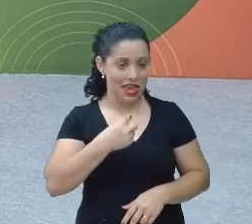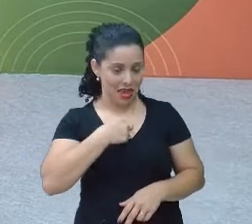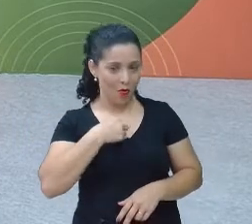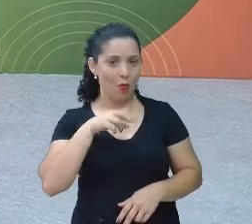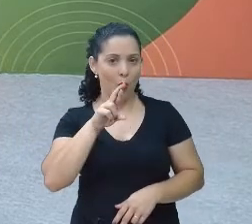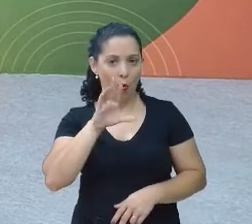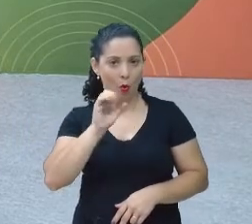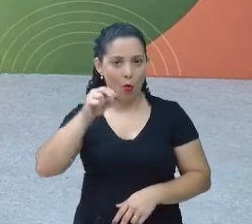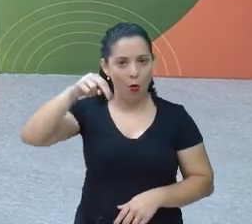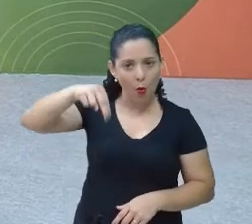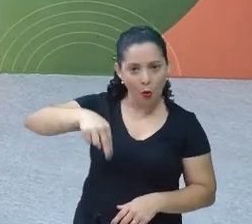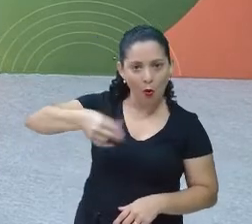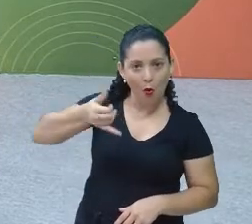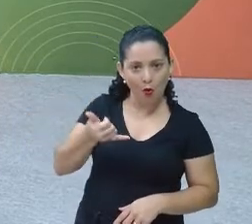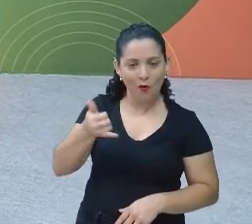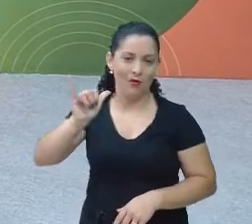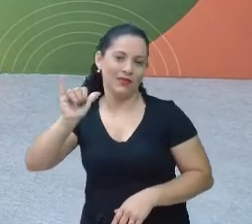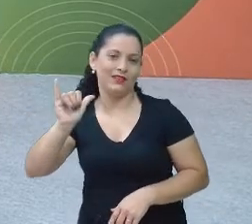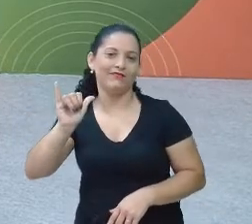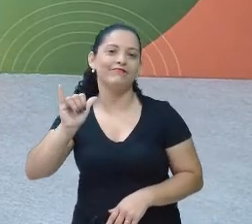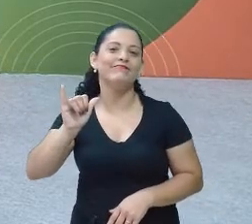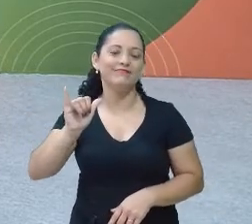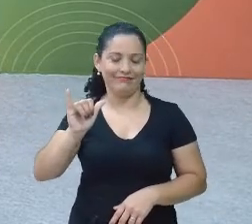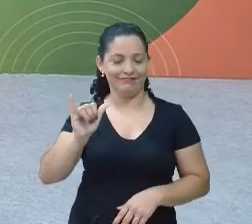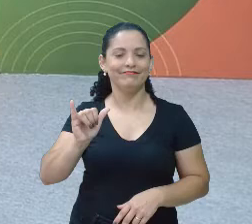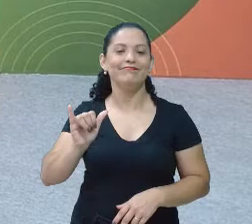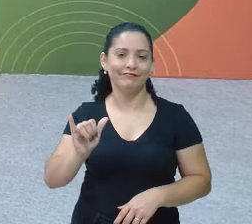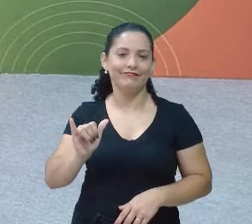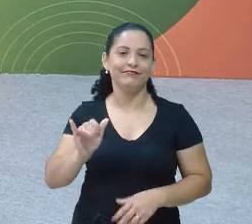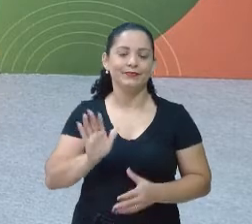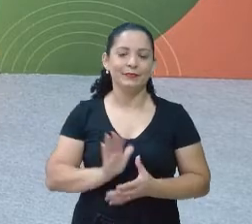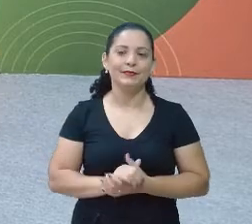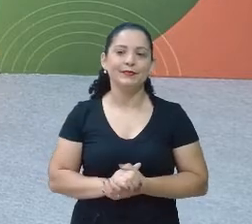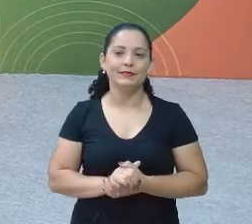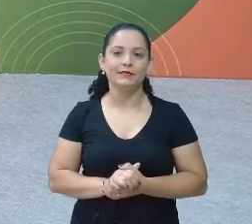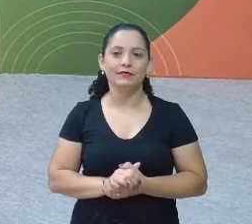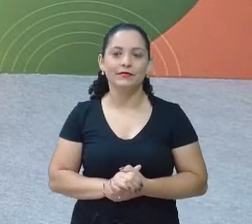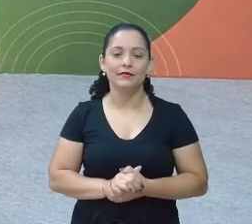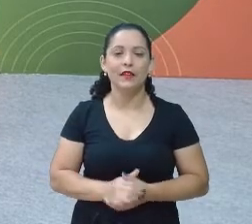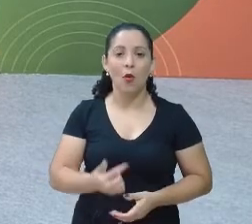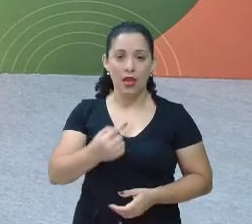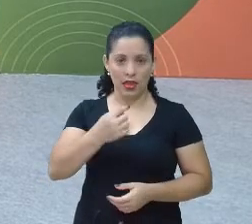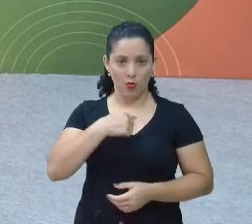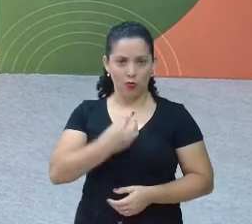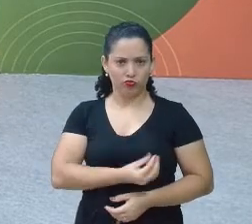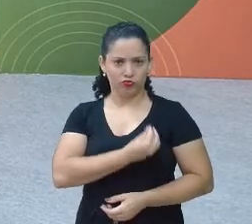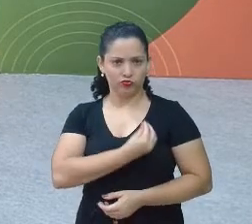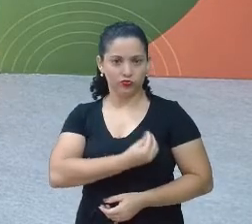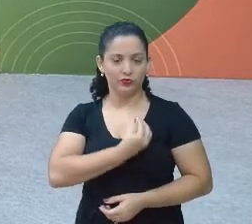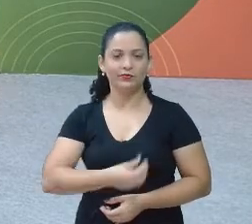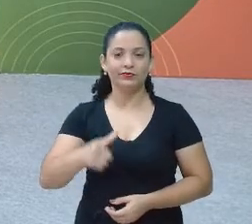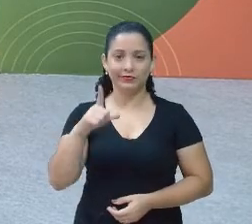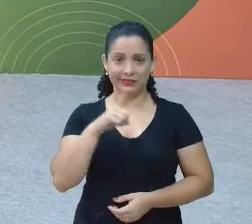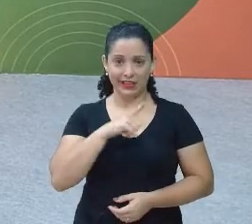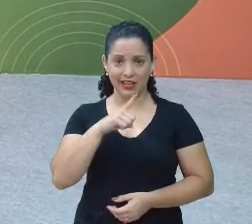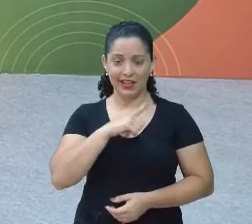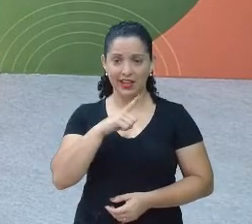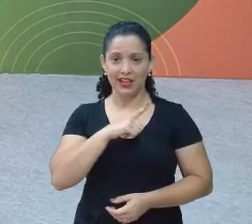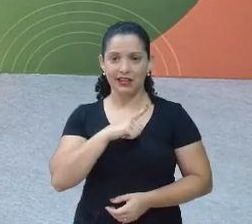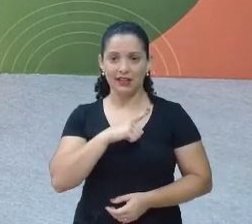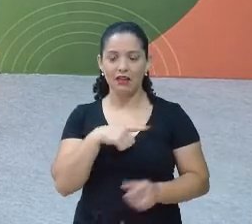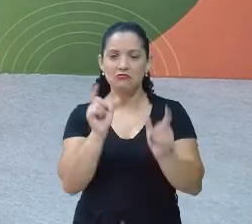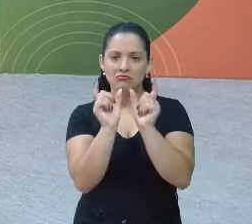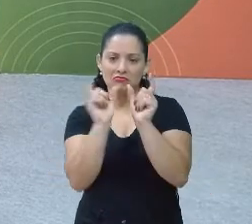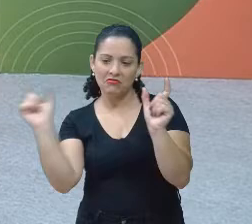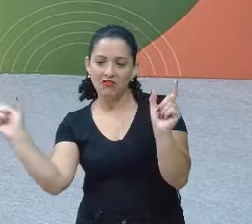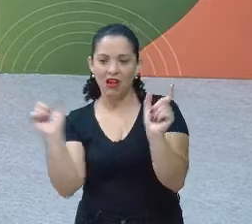mesmo e eu usei ele nas duas configurações, nas duas flexões que ele tem, tá bom? Então, eu sou, eu estou, tu és, tu estás, ele, ela, isto